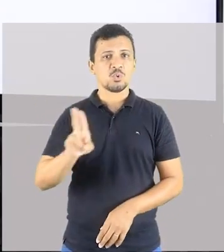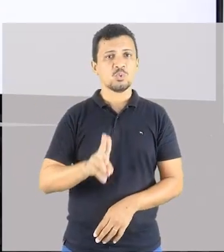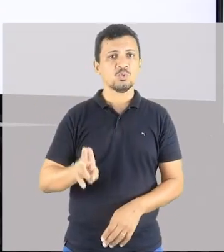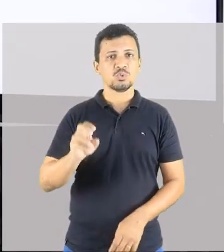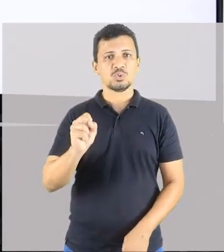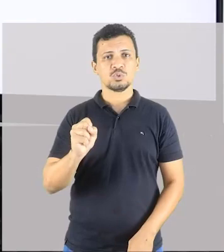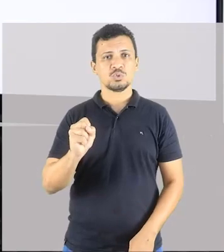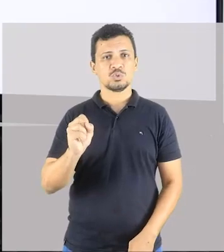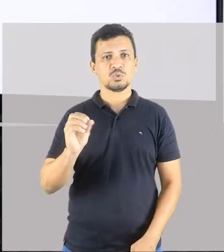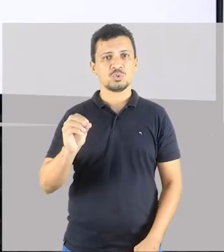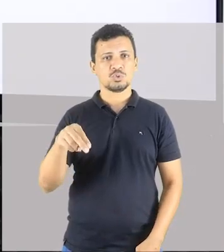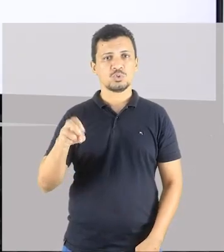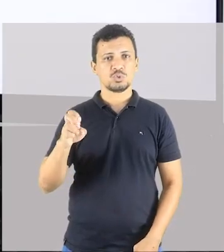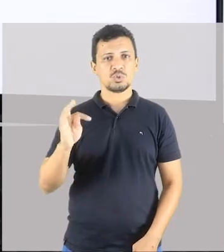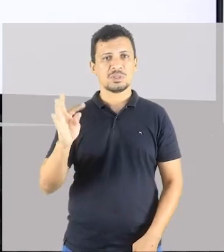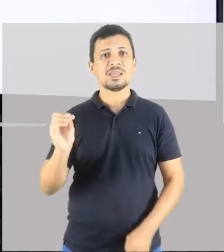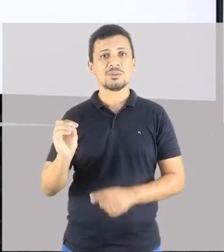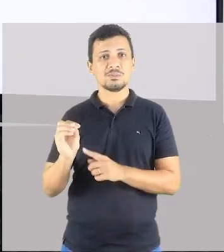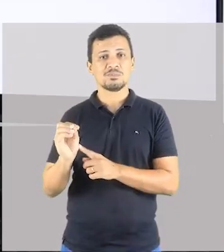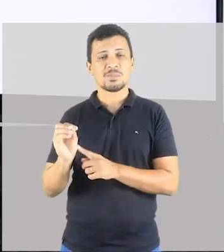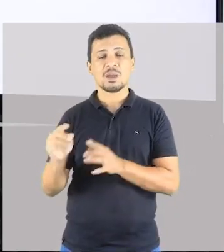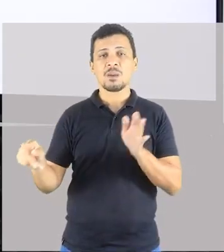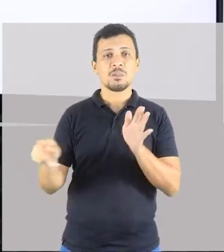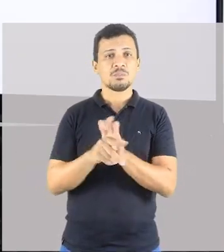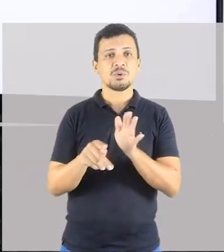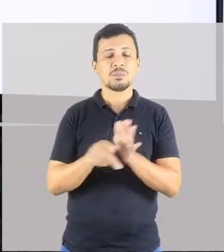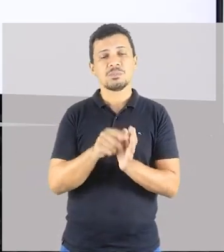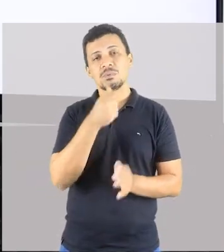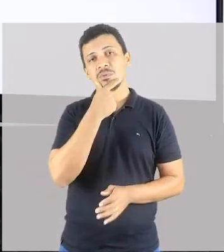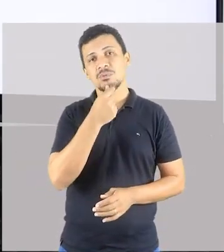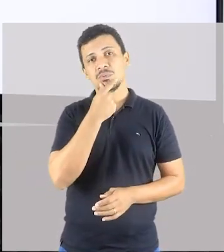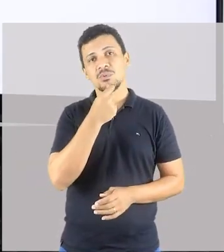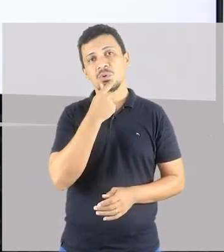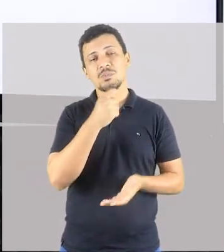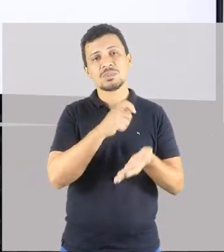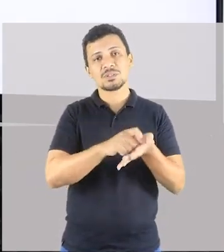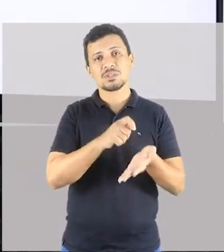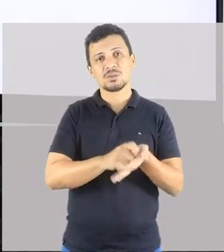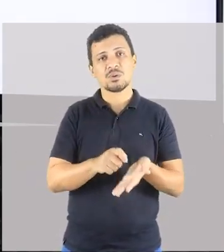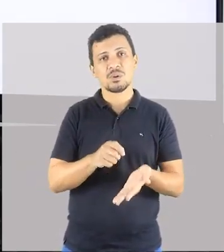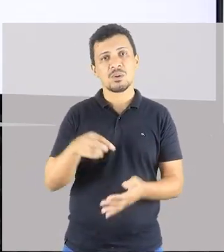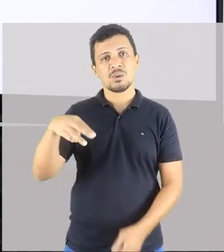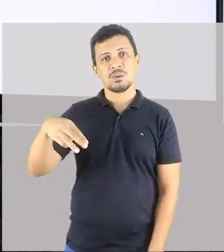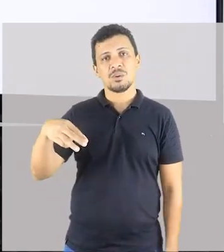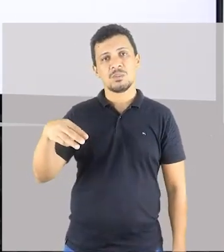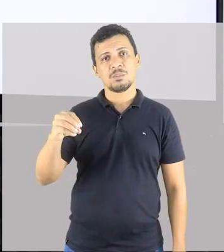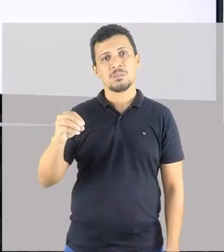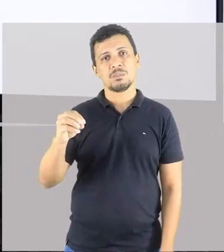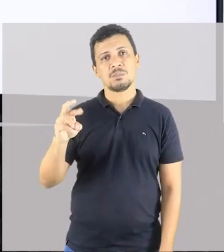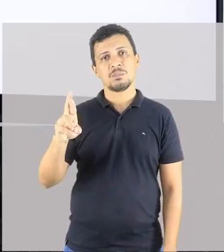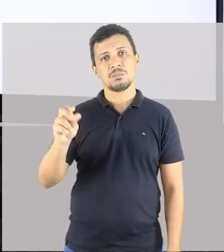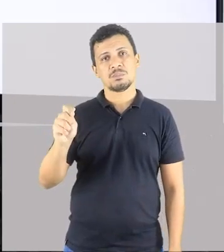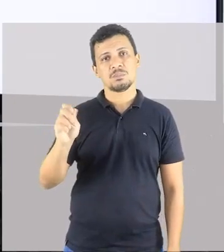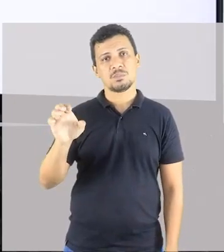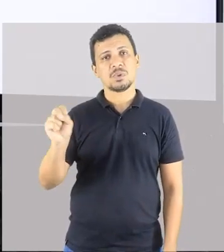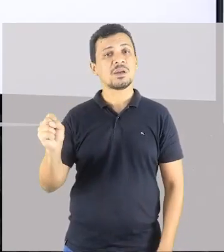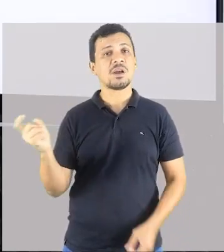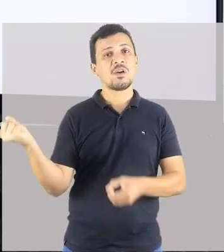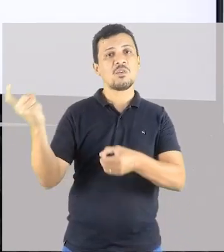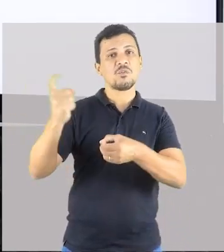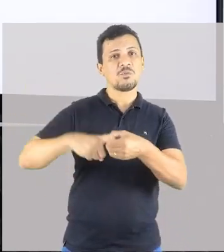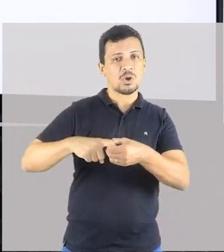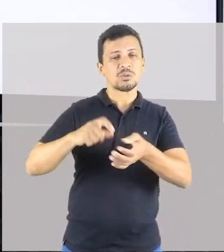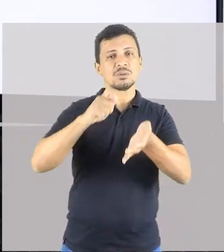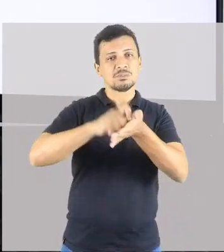soneto, tá? Que é uma característica de Vinícius de Moraes, que é da segunda fase, mas ele volta, ele retoma as construções